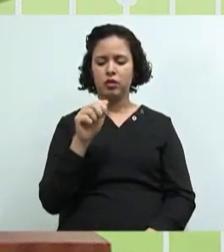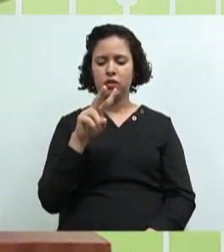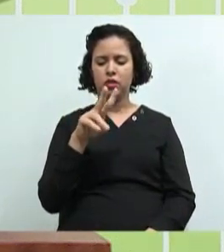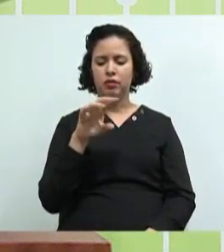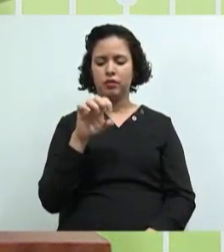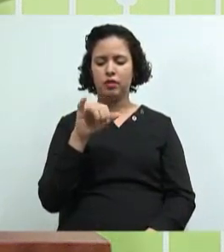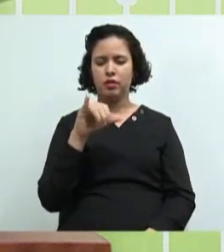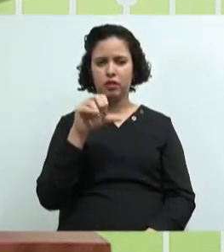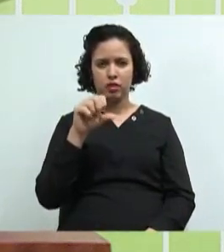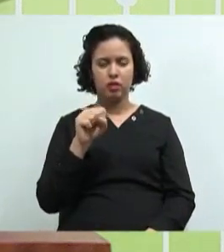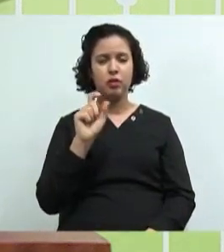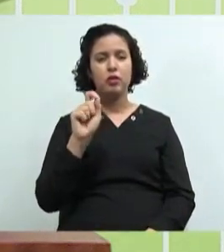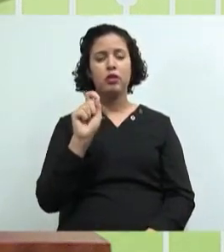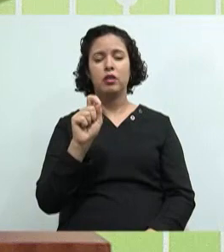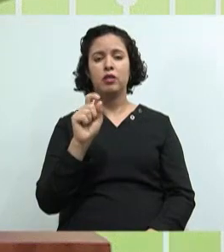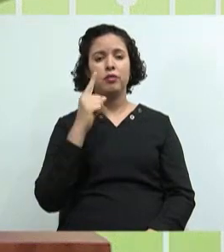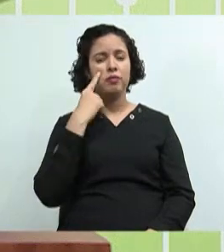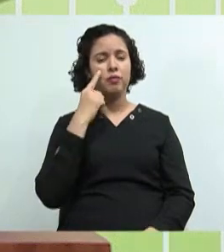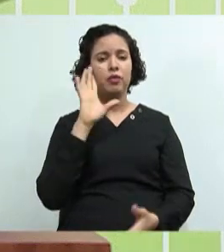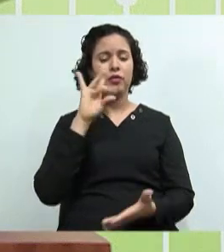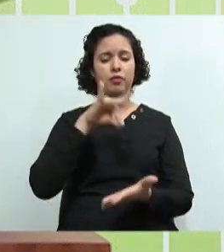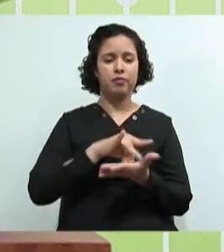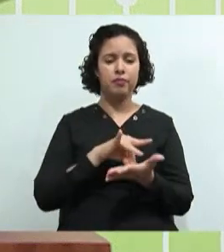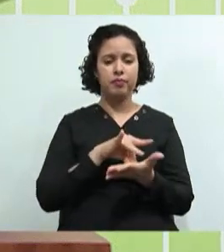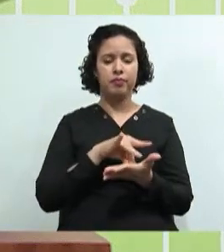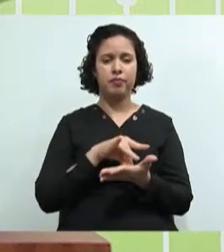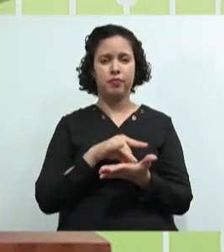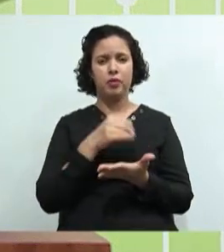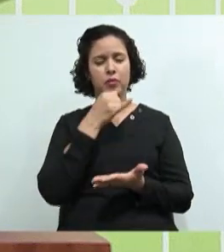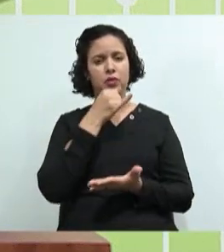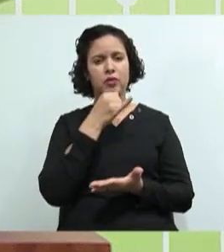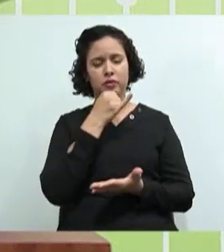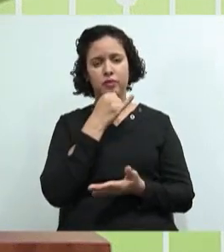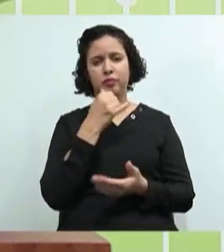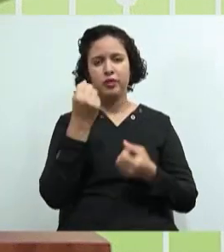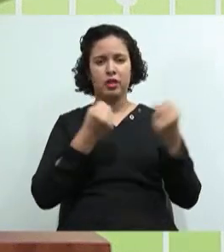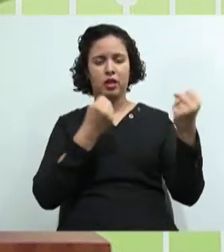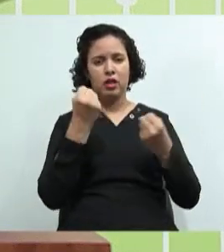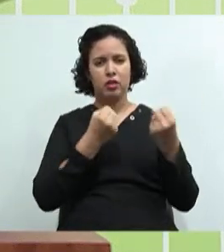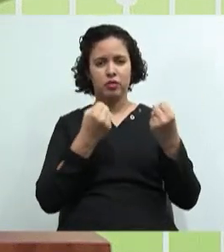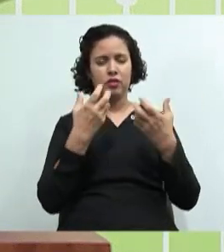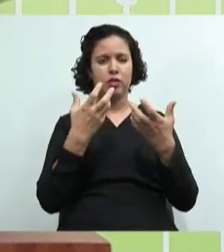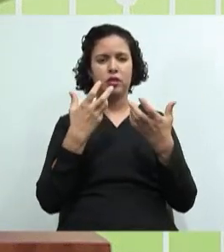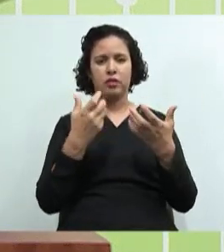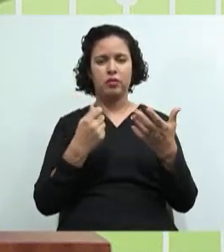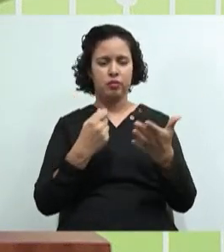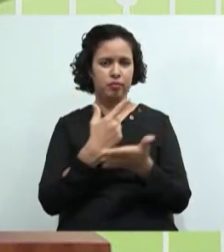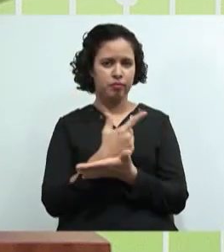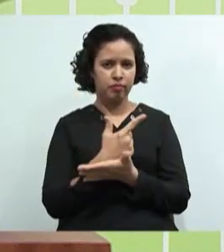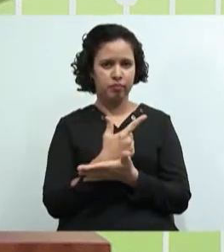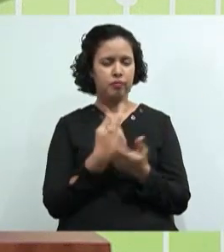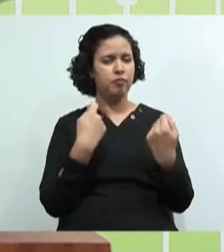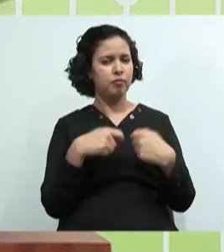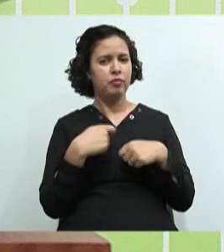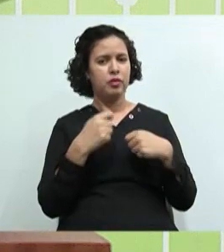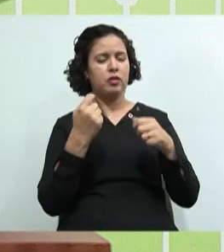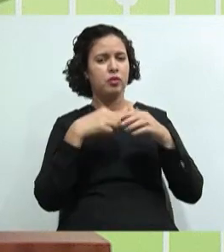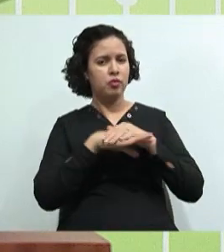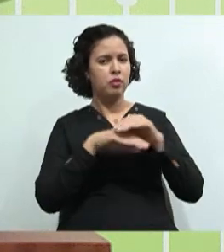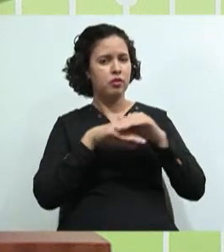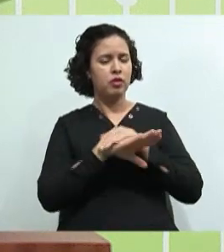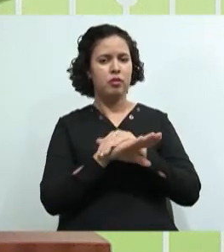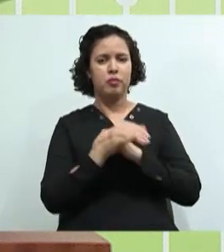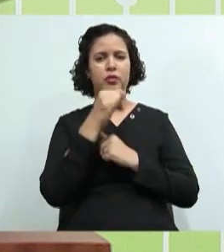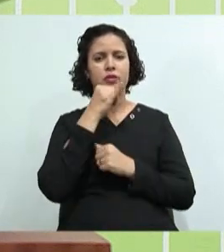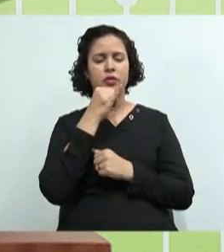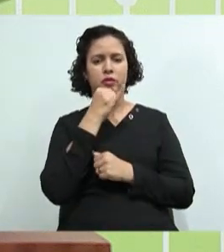2 anos. 2 anos dá 24 meses. Eu preciso guardar em torno de 2 mil por mês. Será que eu consigo guardar 2 mil